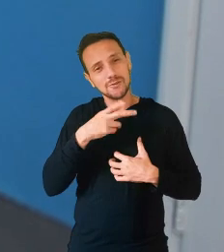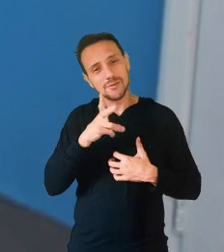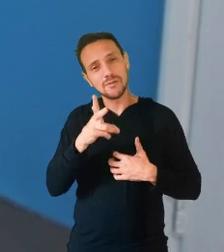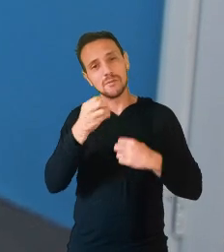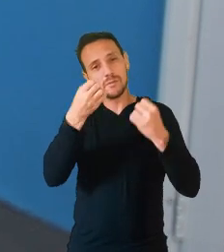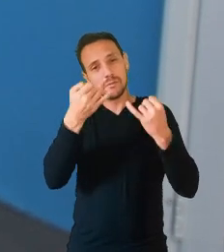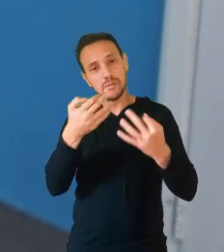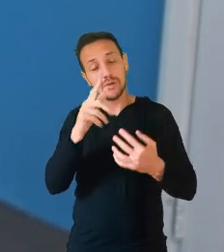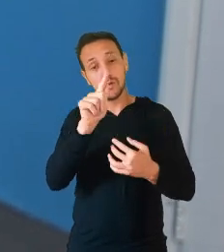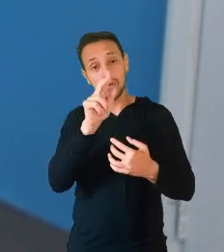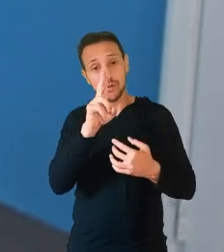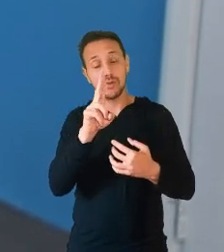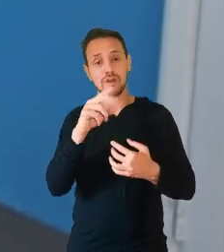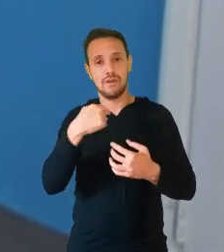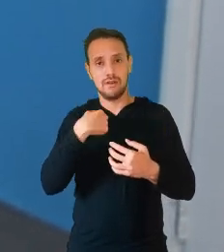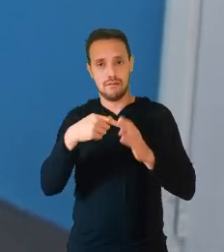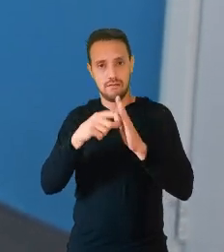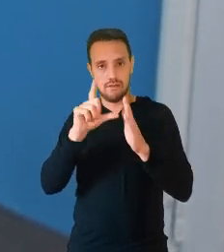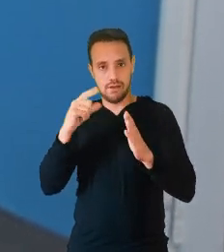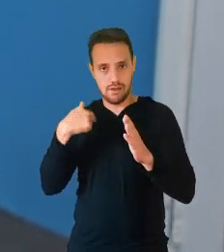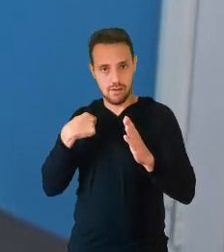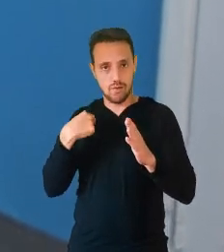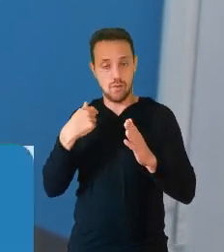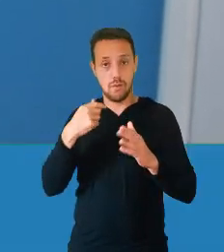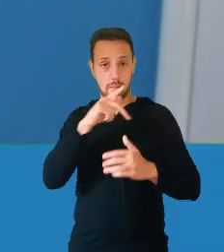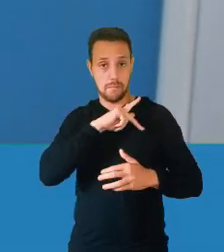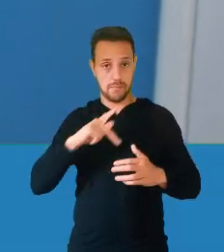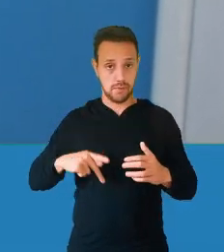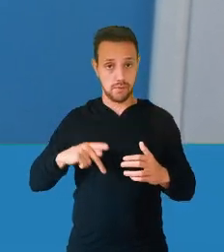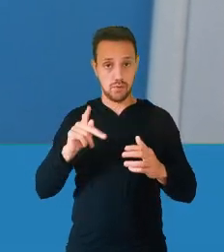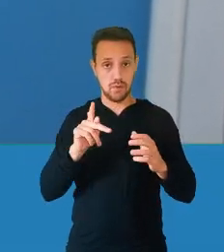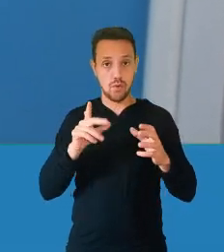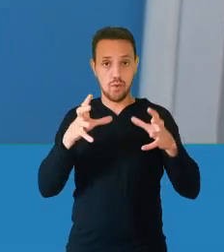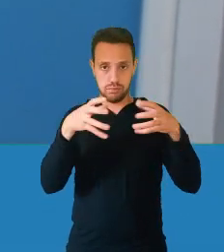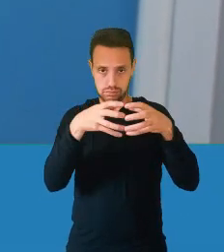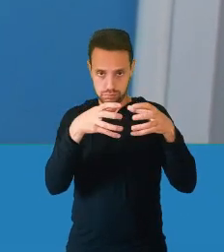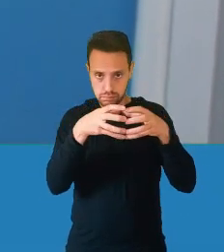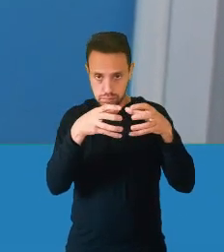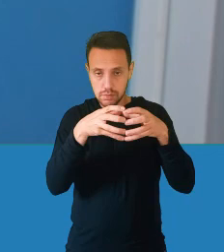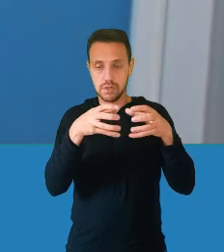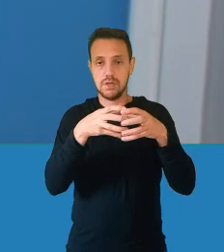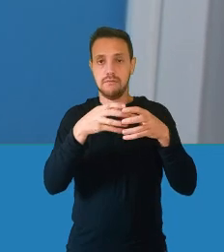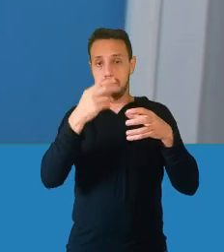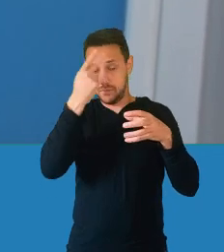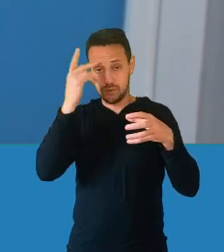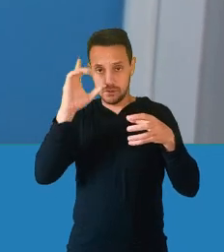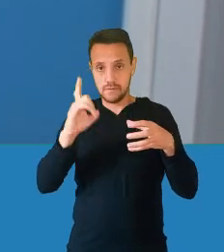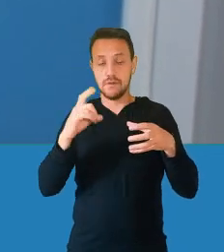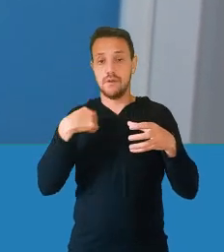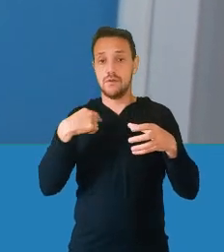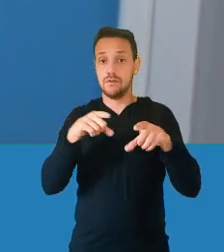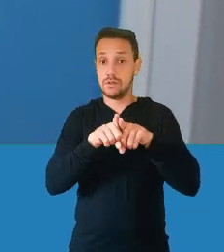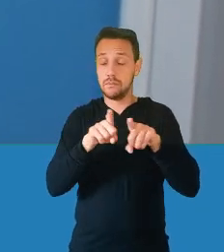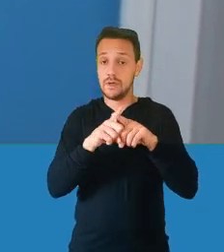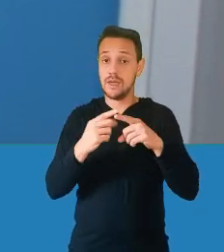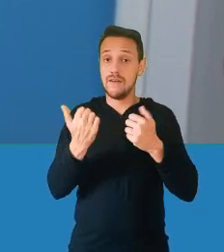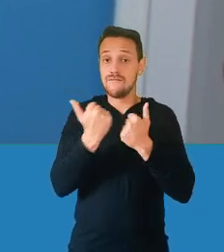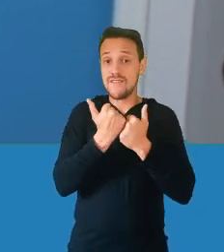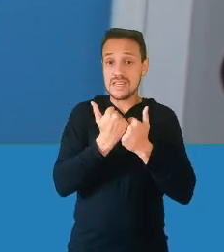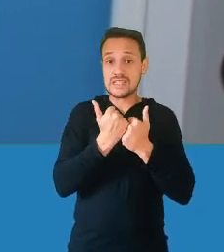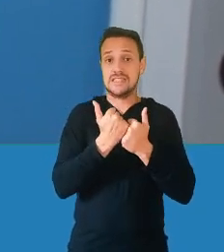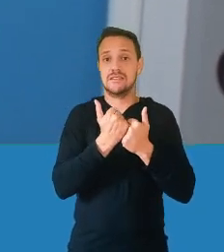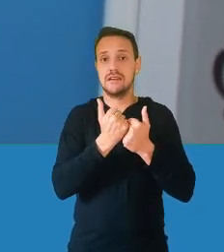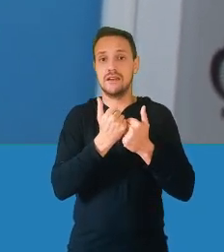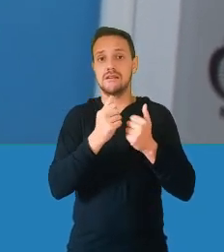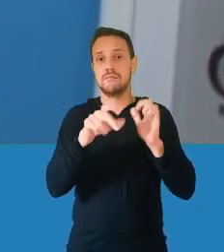porque eu era presidente do Conselho da Pessoa com Deficiência. Eu era vice-presidente da DEFIP. E eu fui uma das